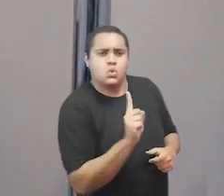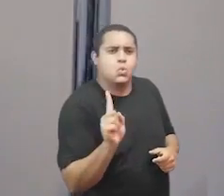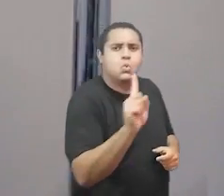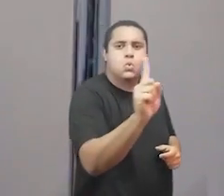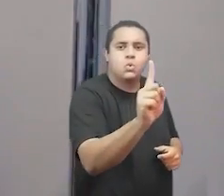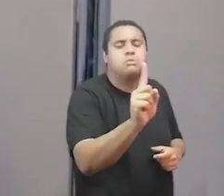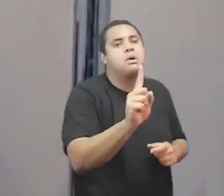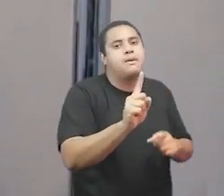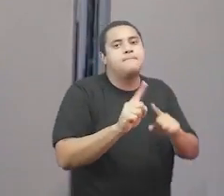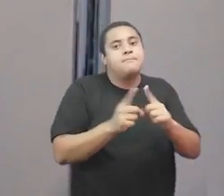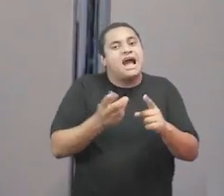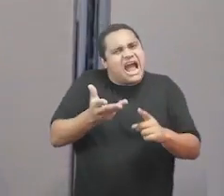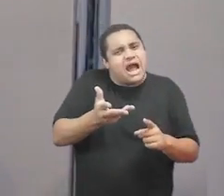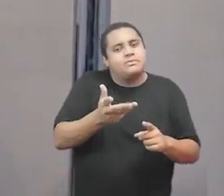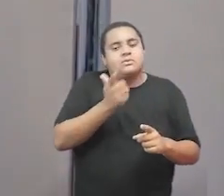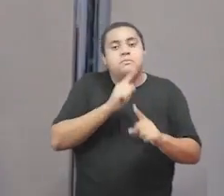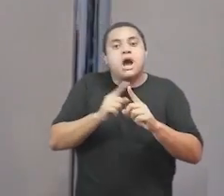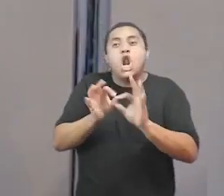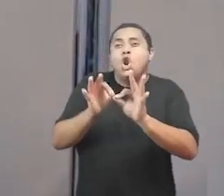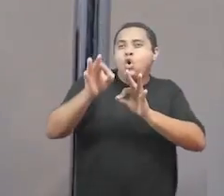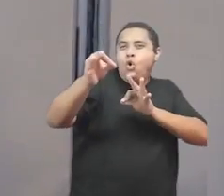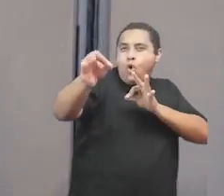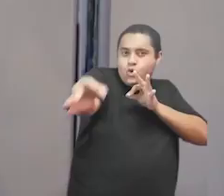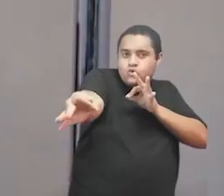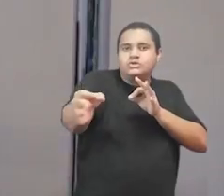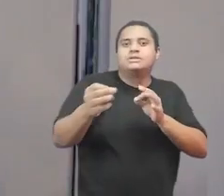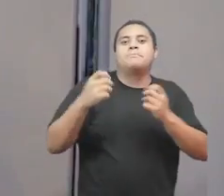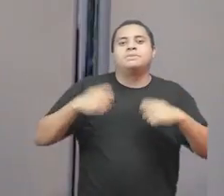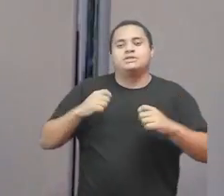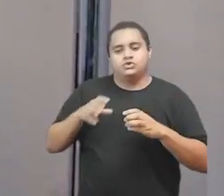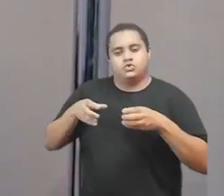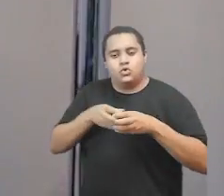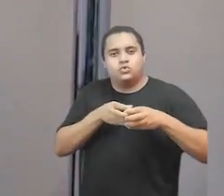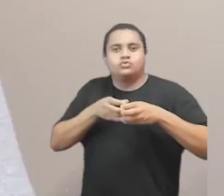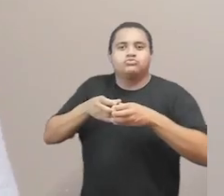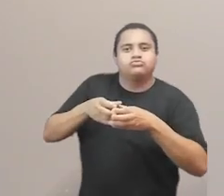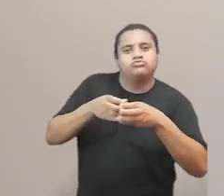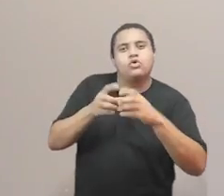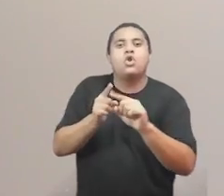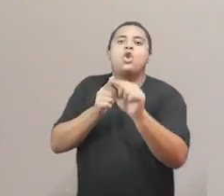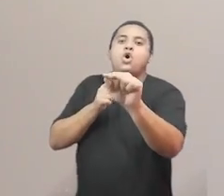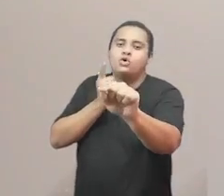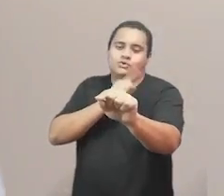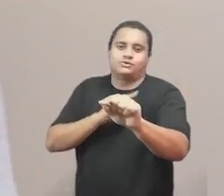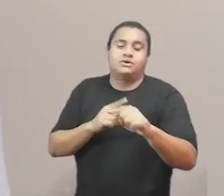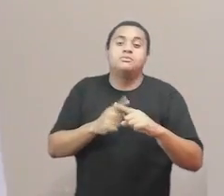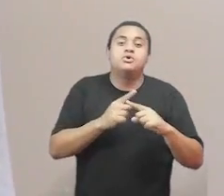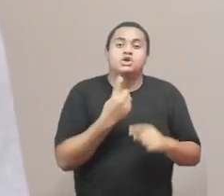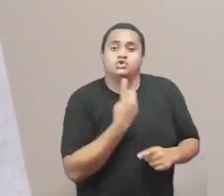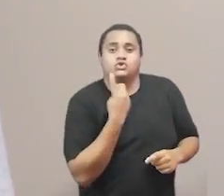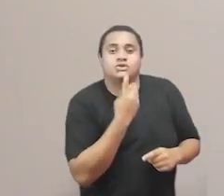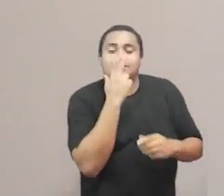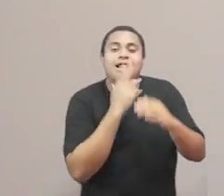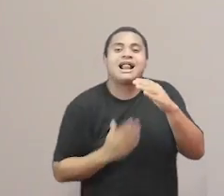acompanhado. Isso é muito foda, isso é muito verdade. Realmente, sozinho você é mais rápido, mas você fica limitado. E mesmo depois de muitos